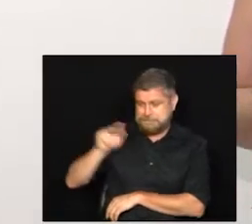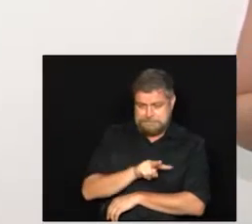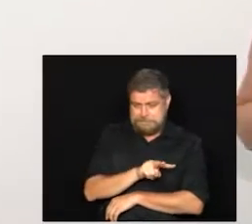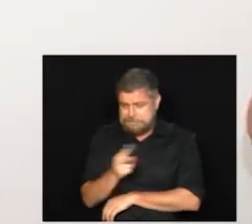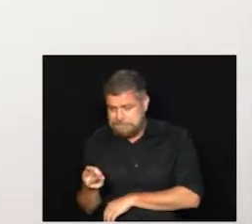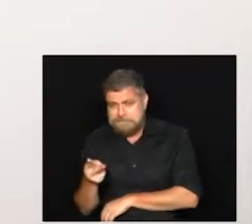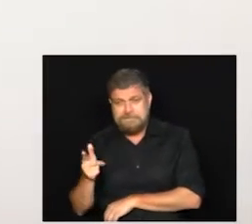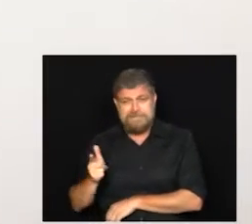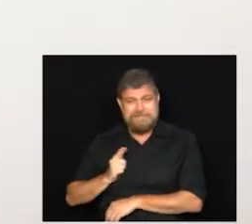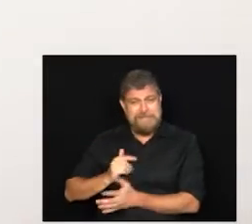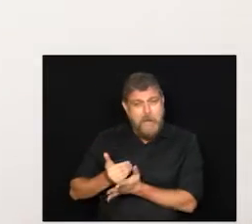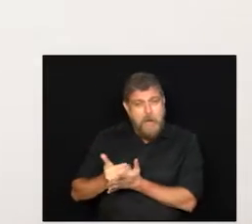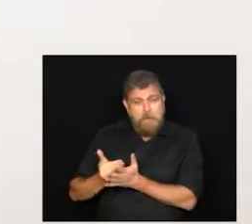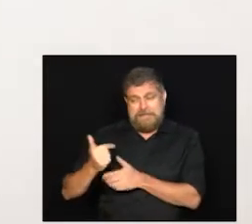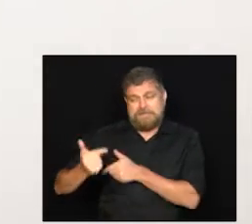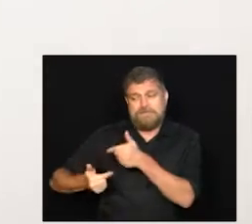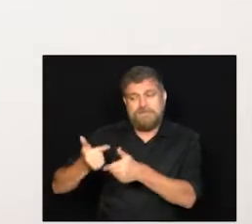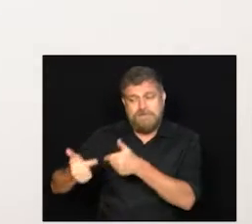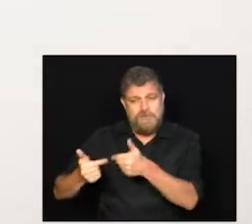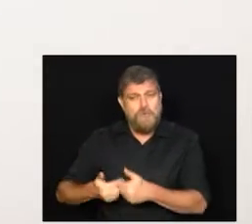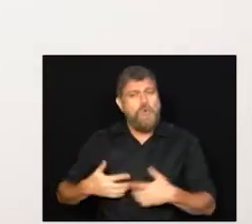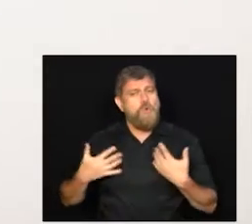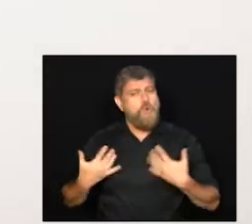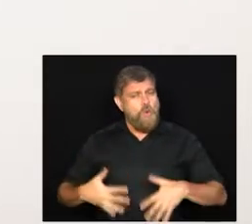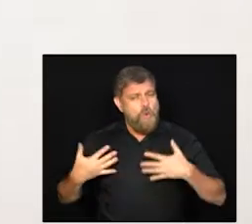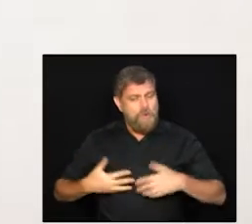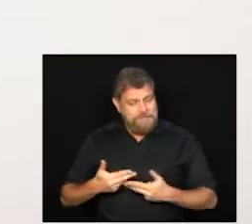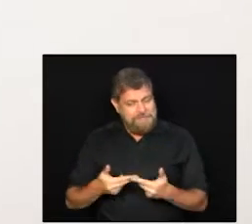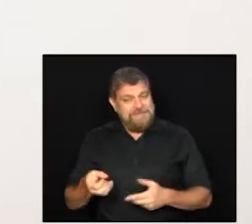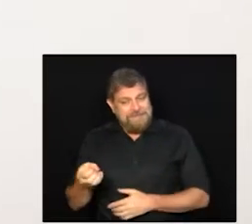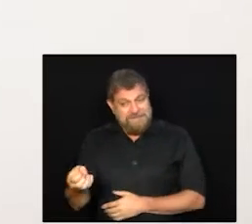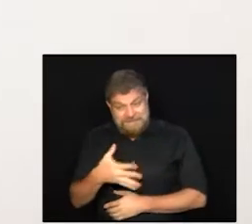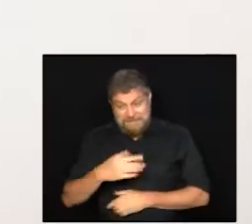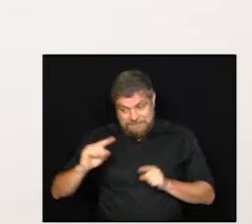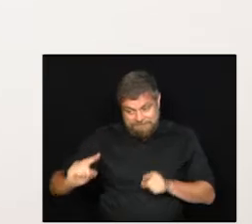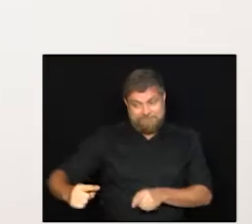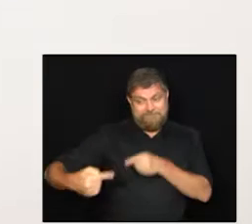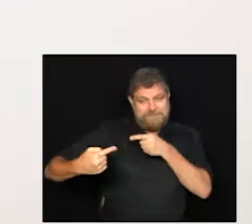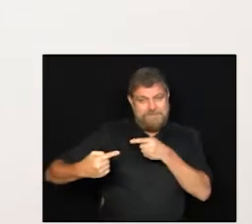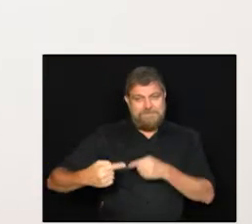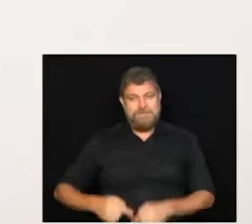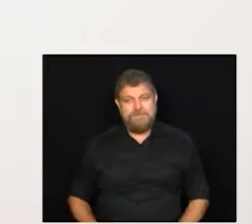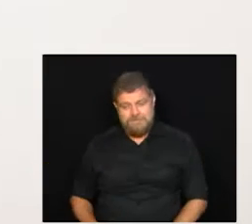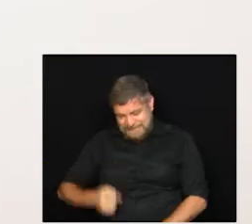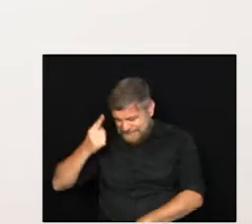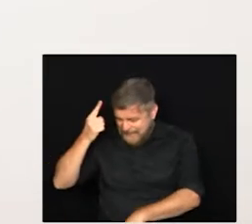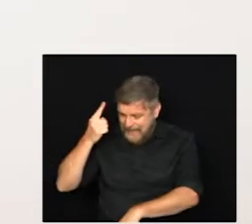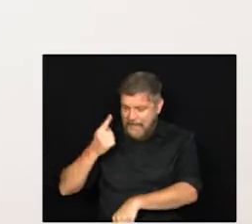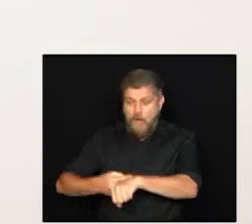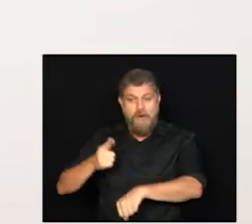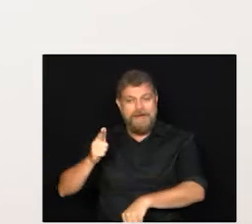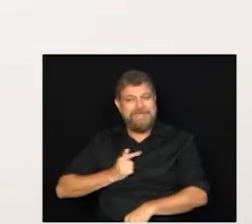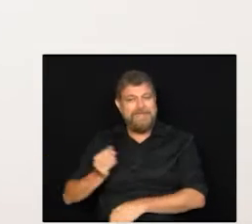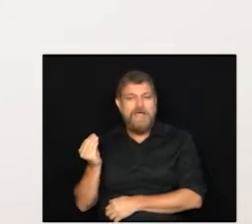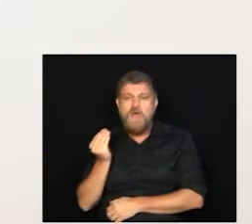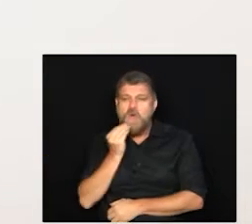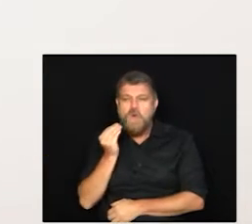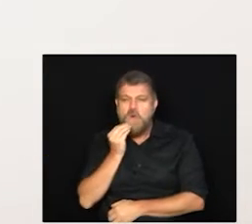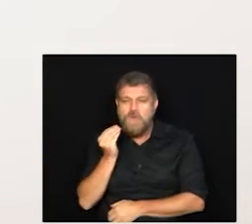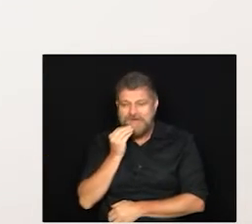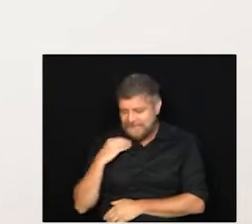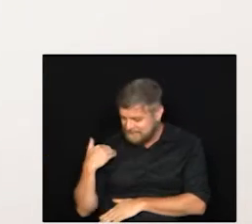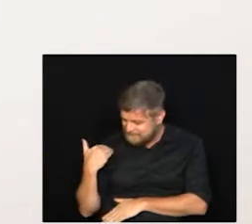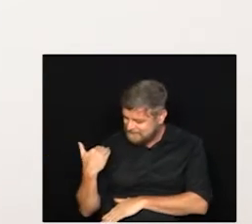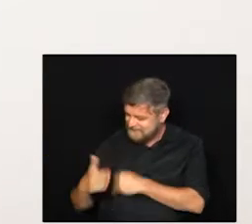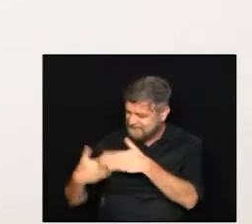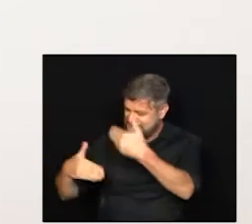para esse início de mercado de trabalho. É muita coisa nova, muito desafio, mas é aí que mora a oportunidade de crescer,